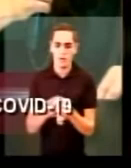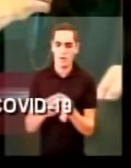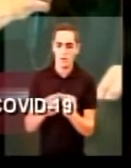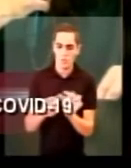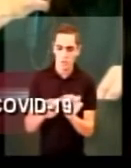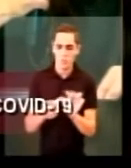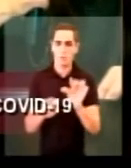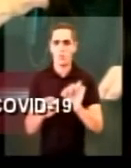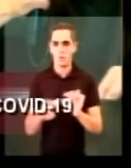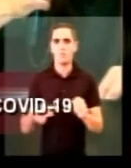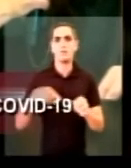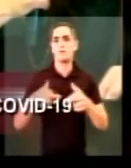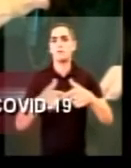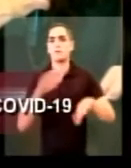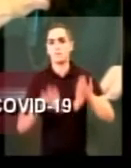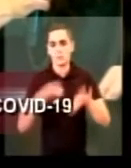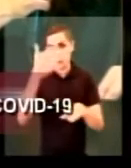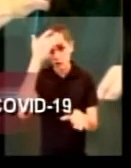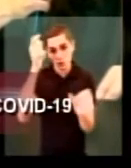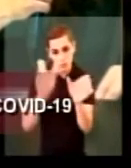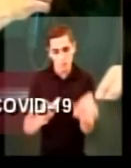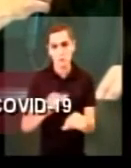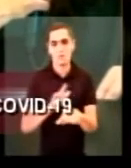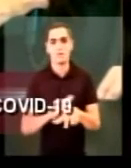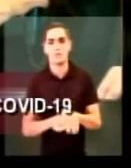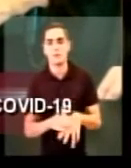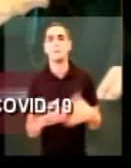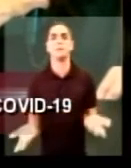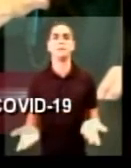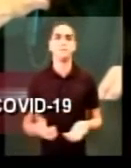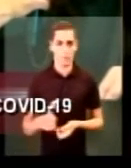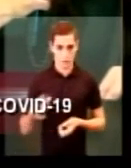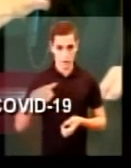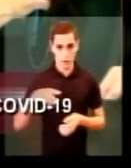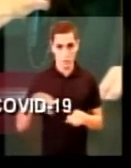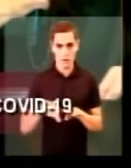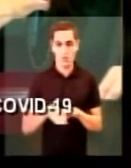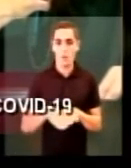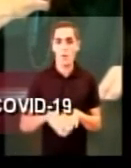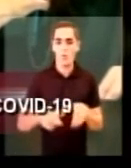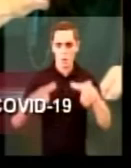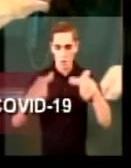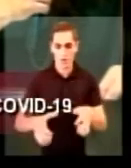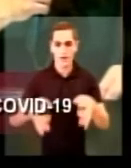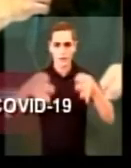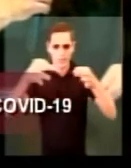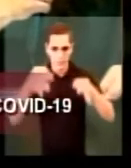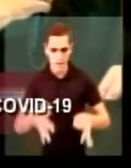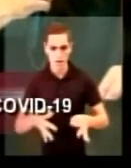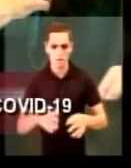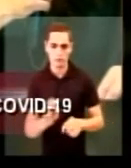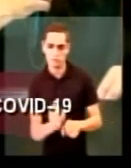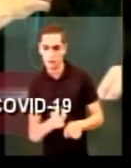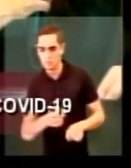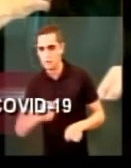pelo município, como a compra de 10 câmaras de vacina. Essas câmaras nós já dispomos, todas as câmaras de vacinas usadas